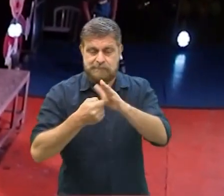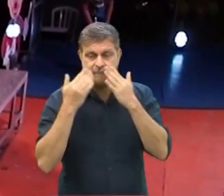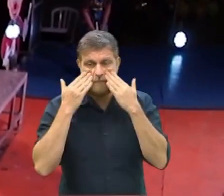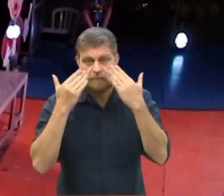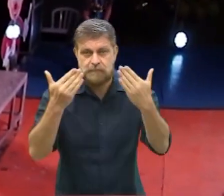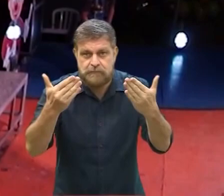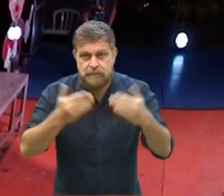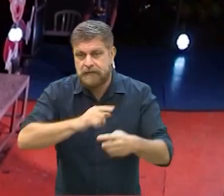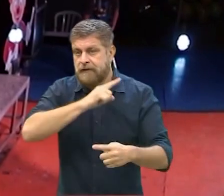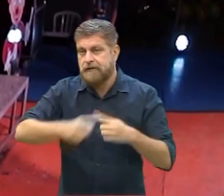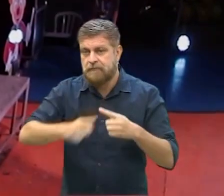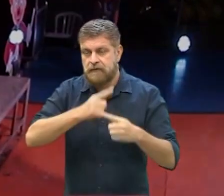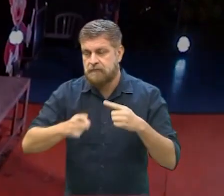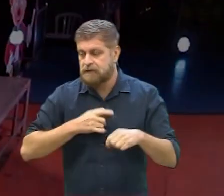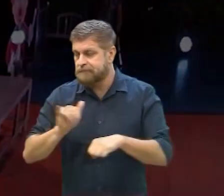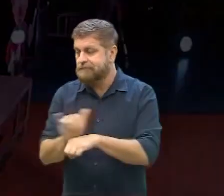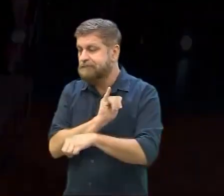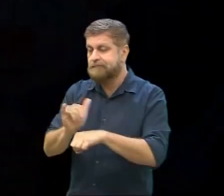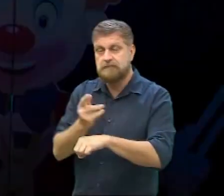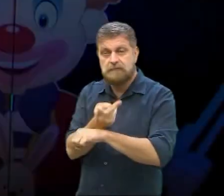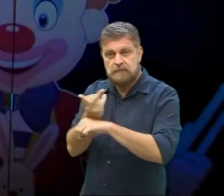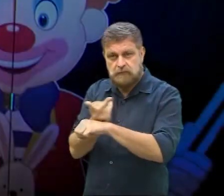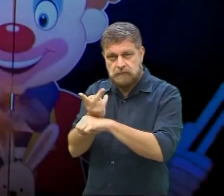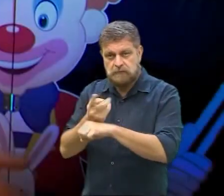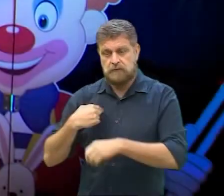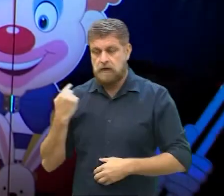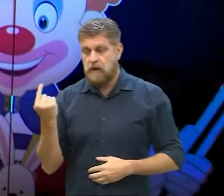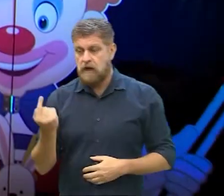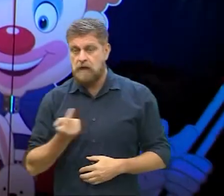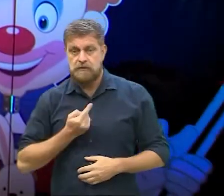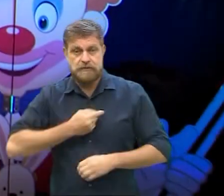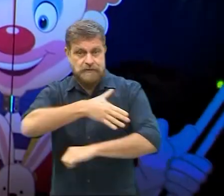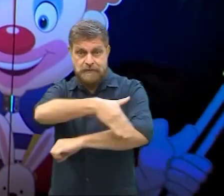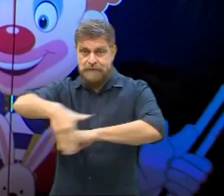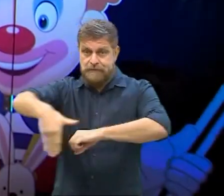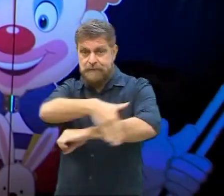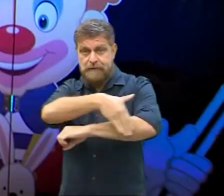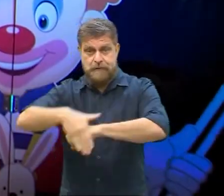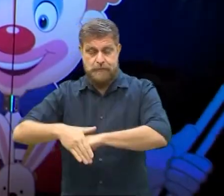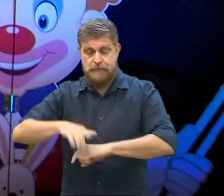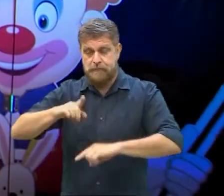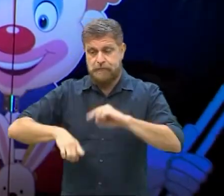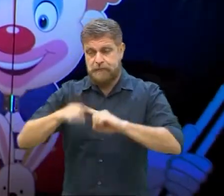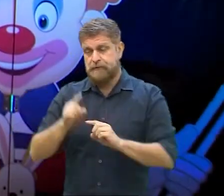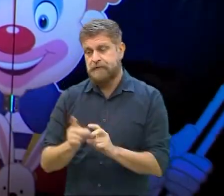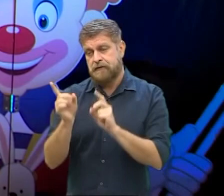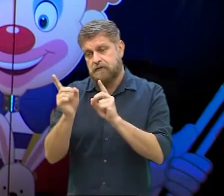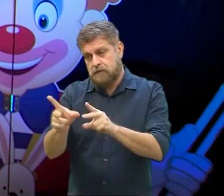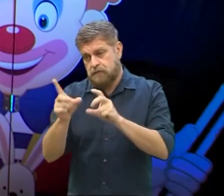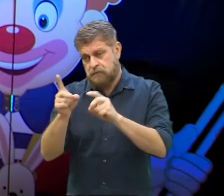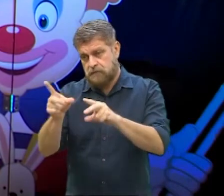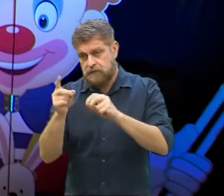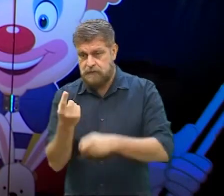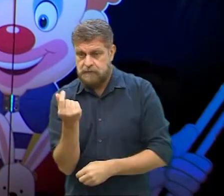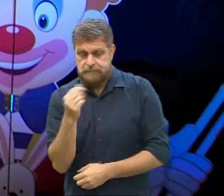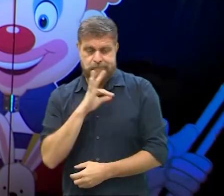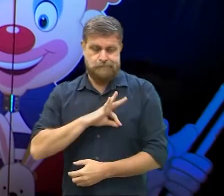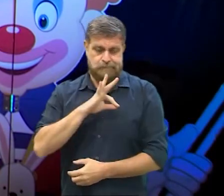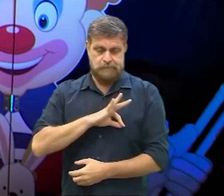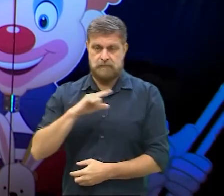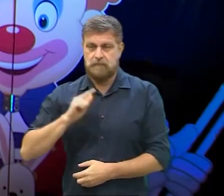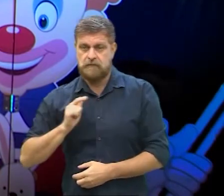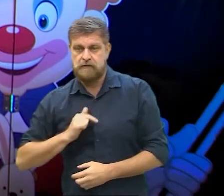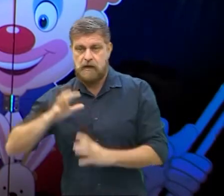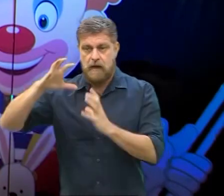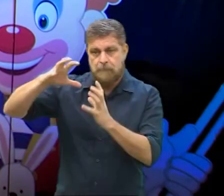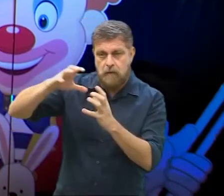eles tiveram que buscar alternativas. E a gente começou a vender na rua, né? Pra gente poder sobreviver na pandemia. A gente